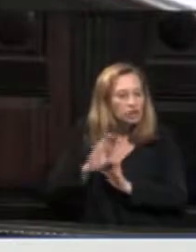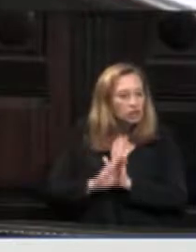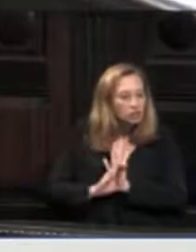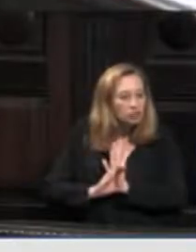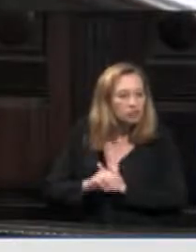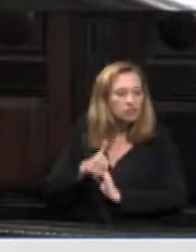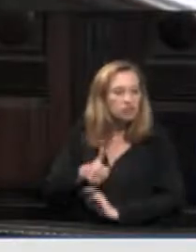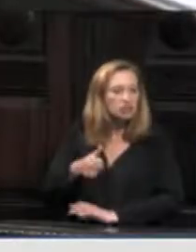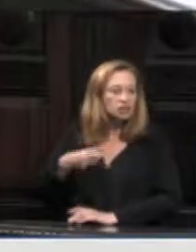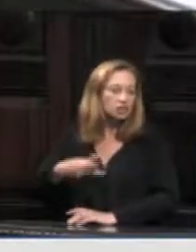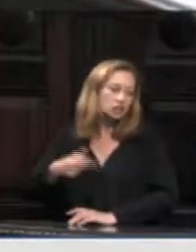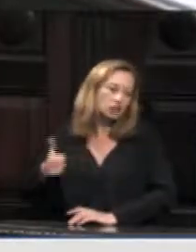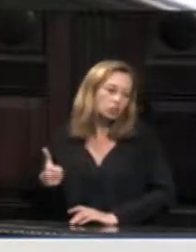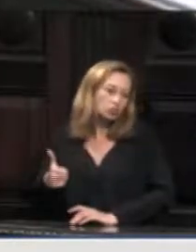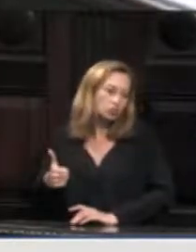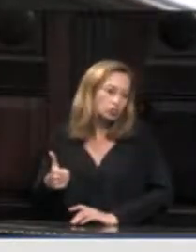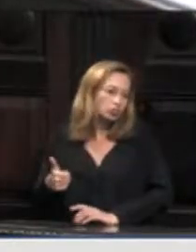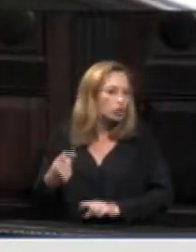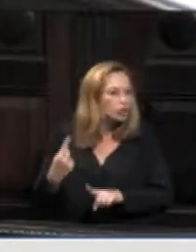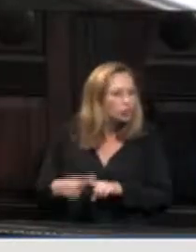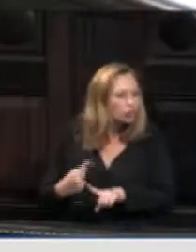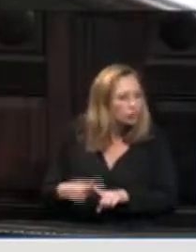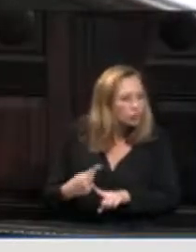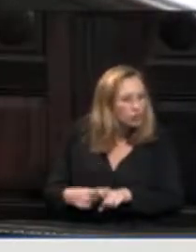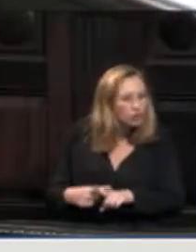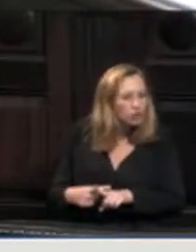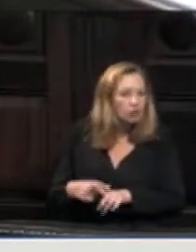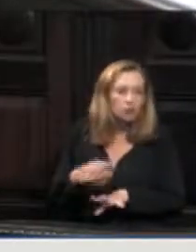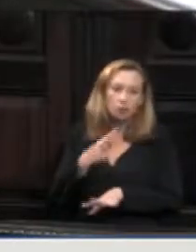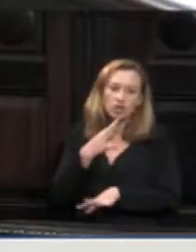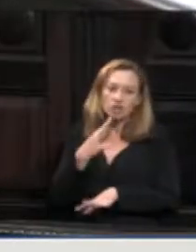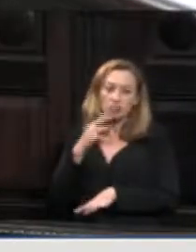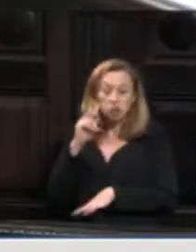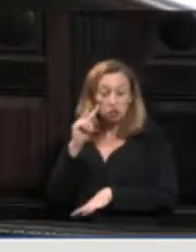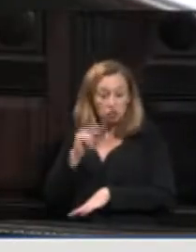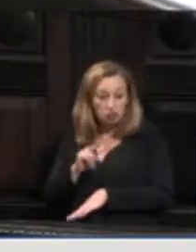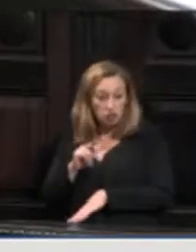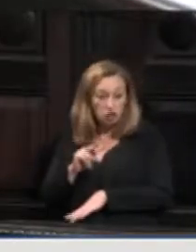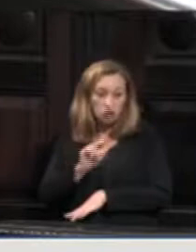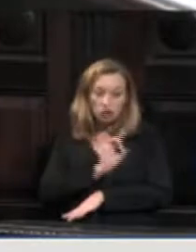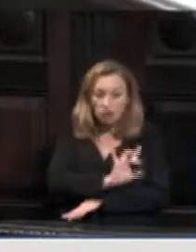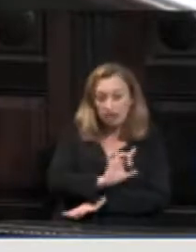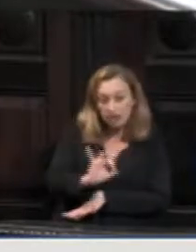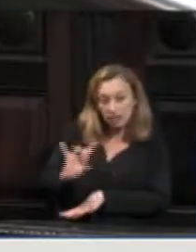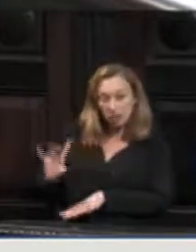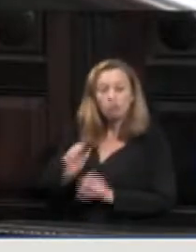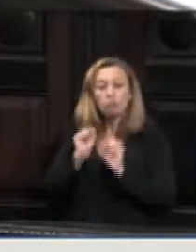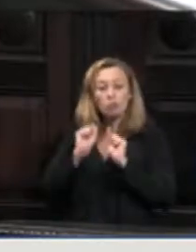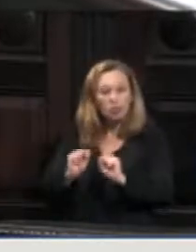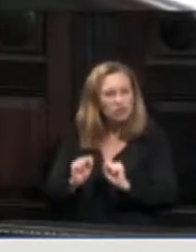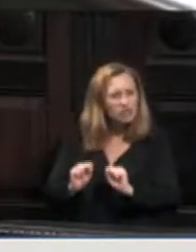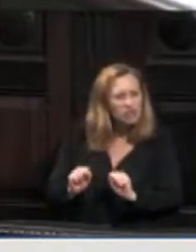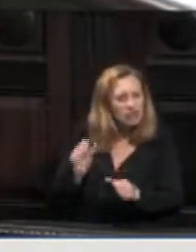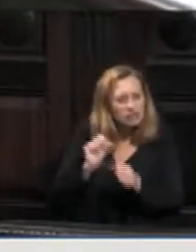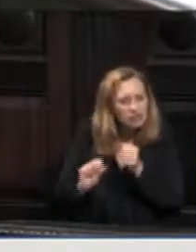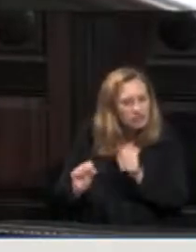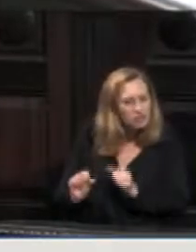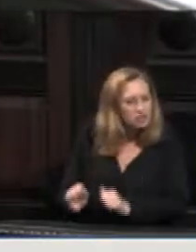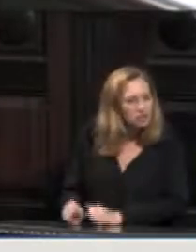131, porque em tendo conhecimento, cada um poderá